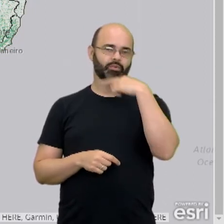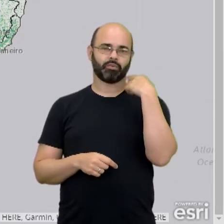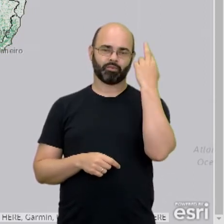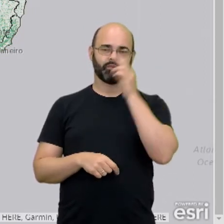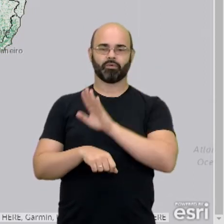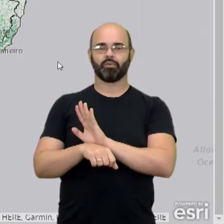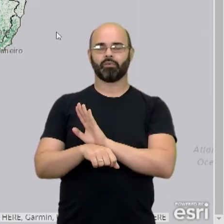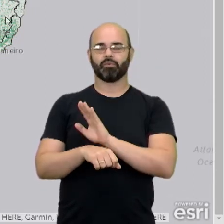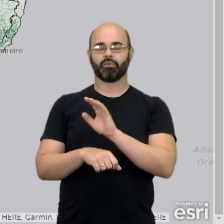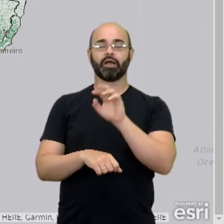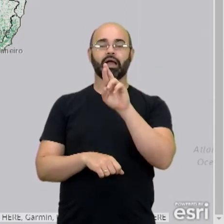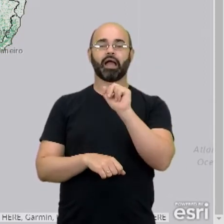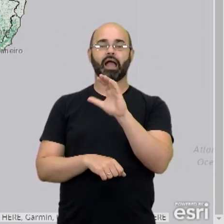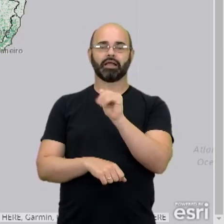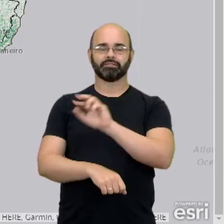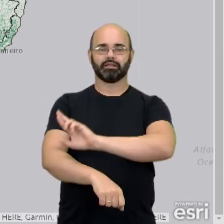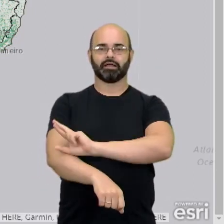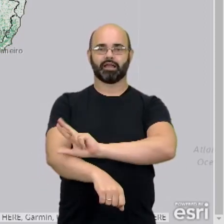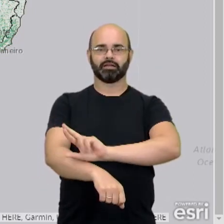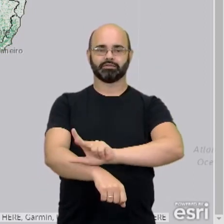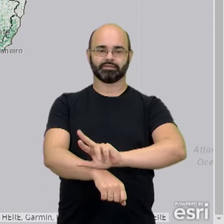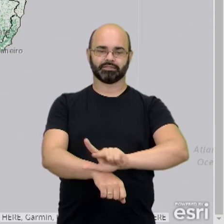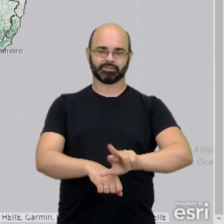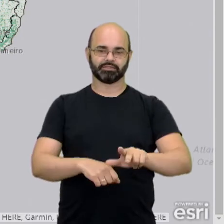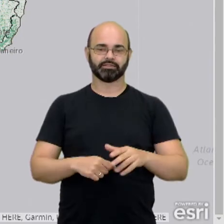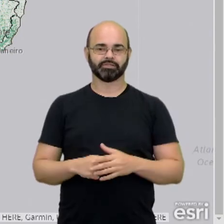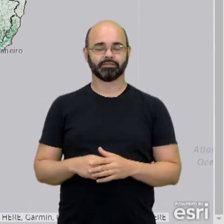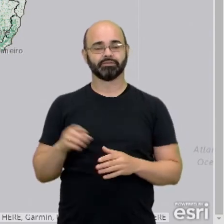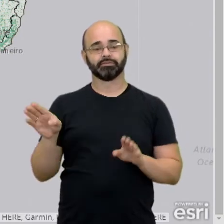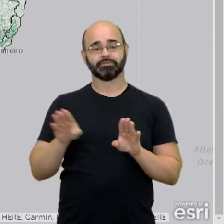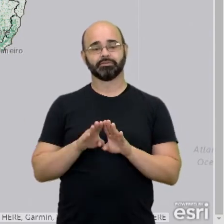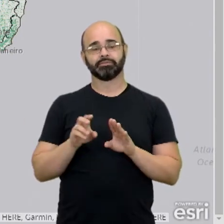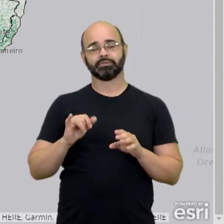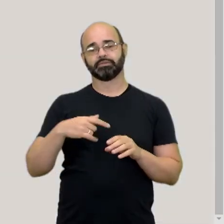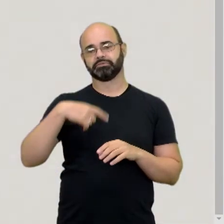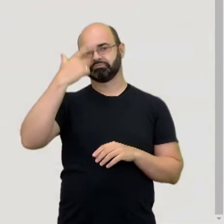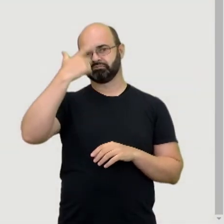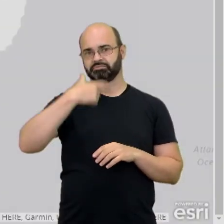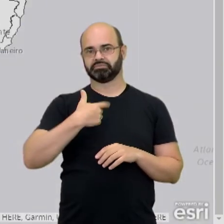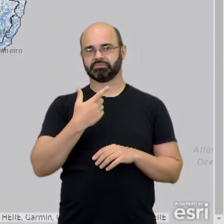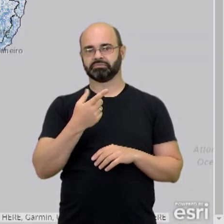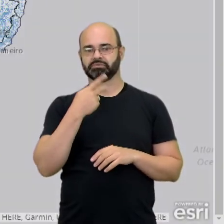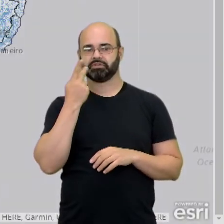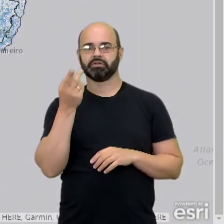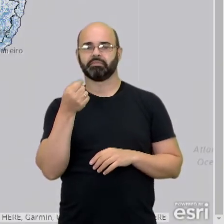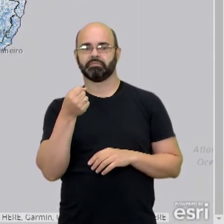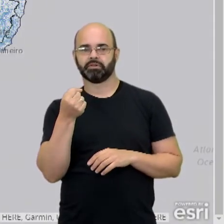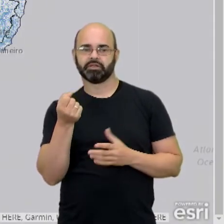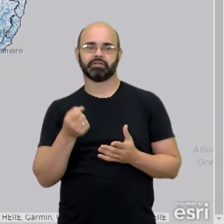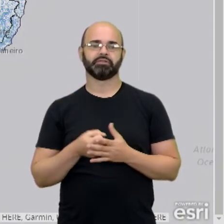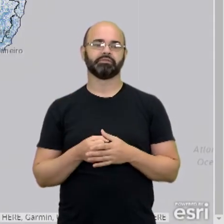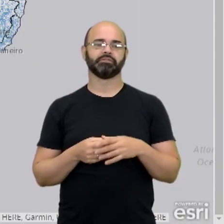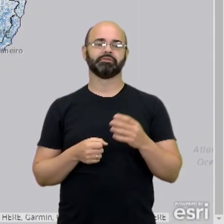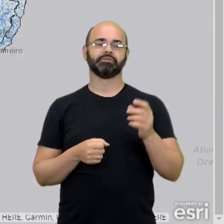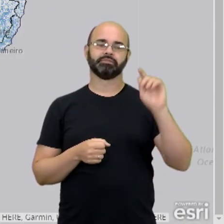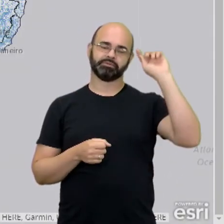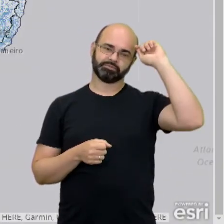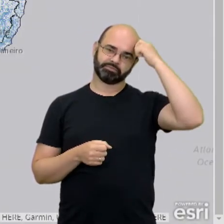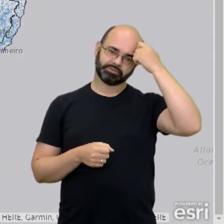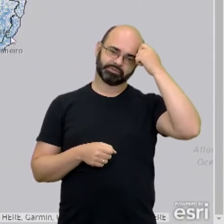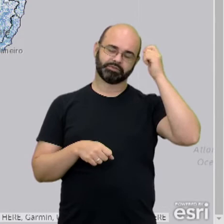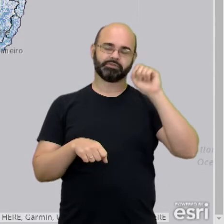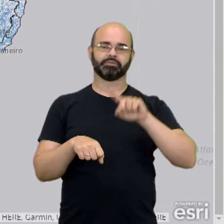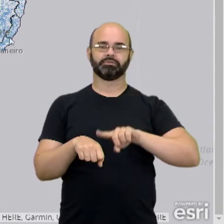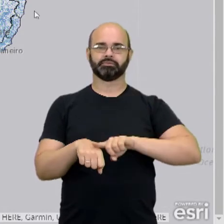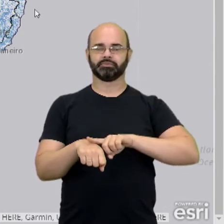mapa, mostrando aí a distribuição para quem aí descreve como a cor branca, né, e aí nós temos a cor preta e parda